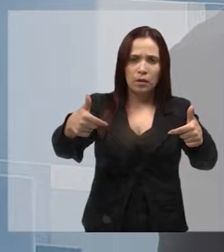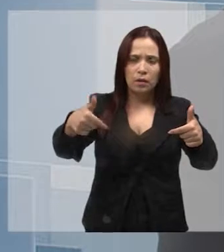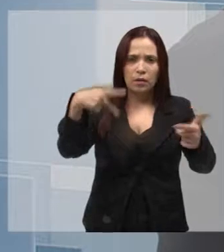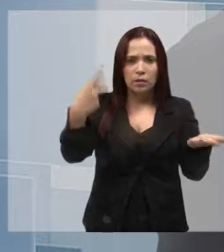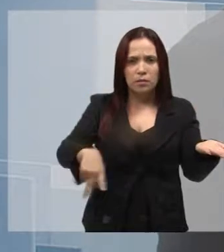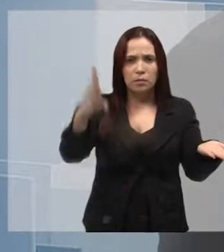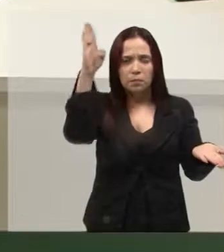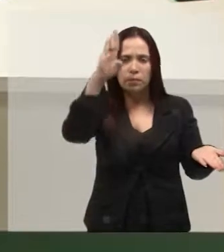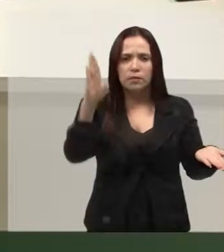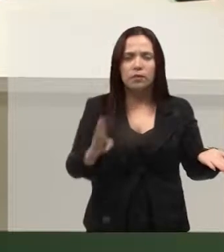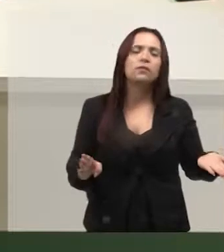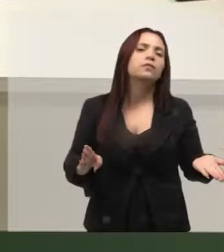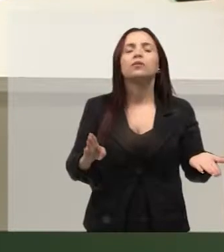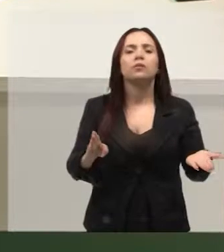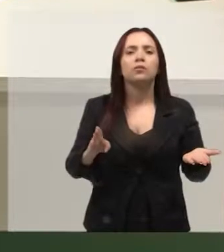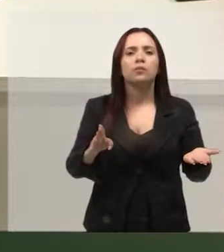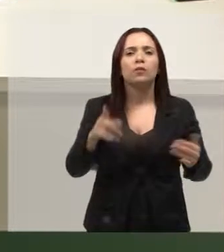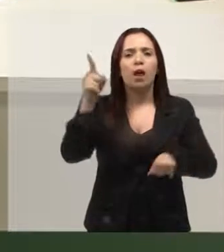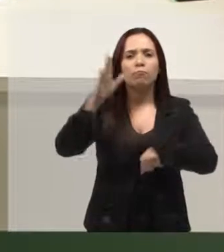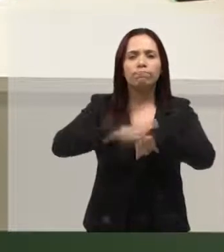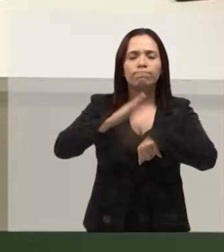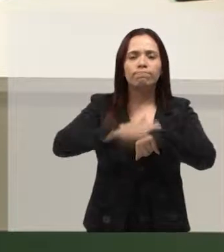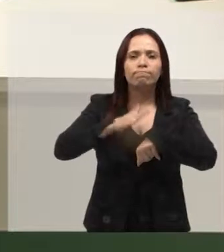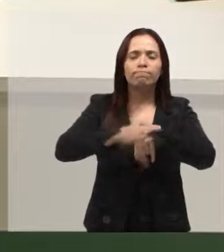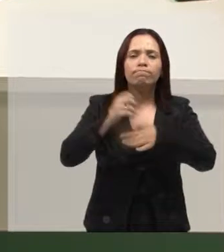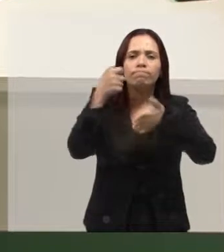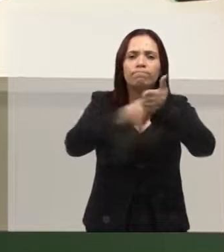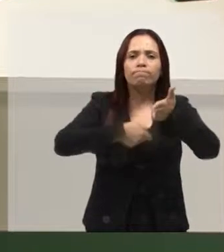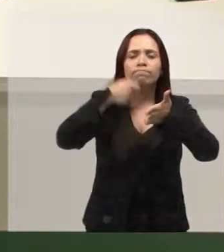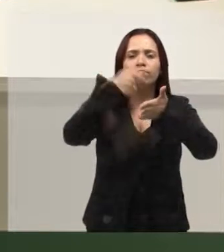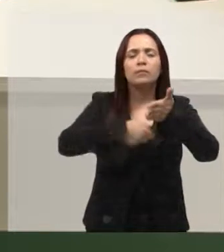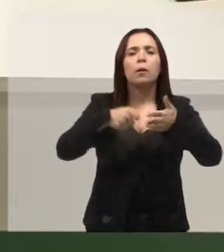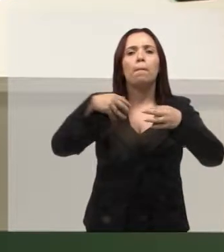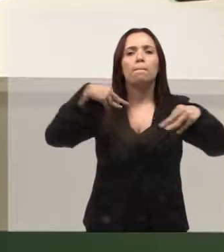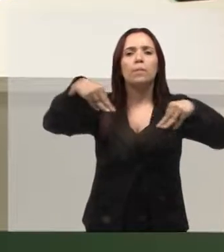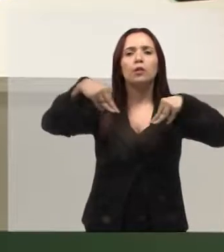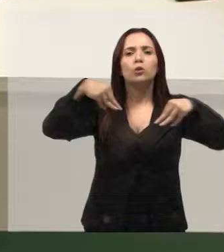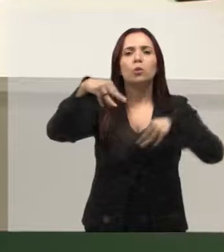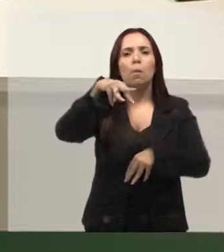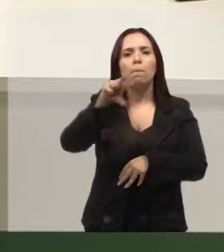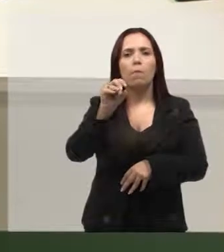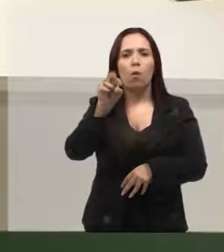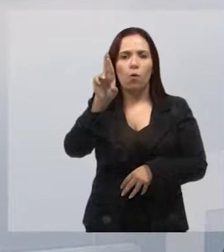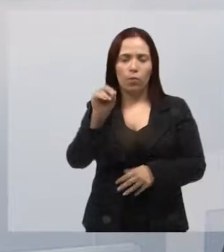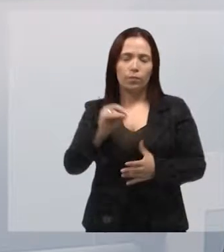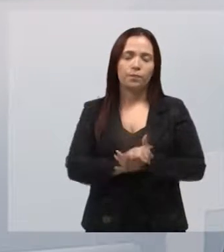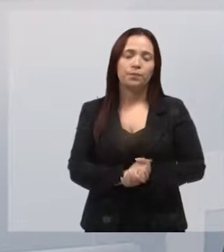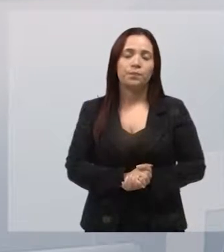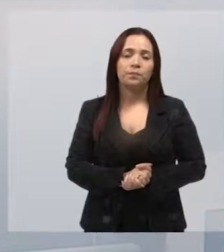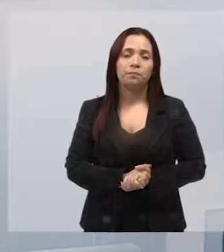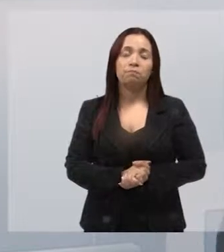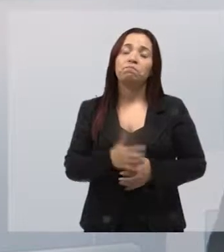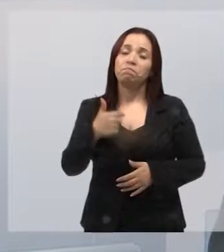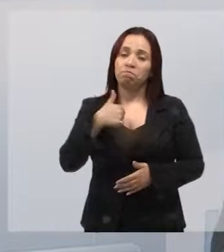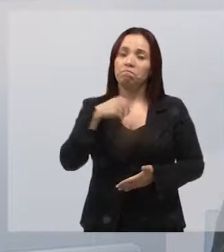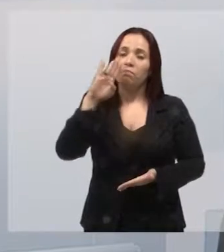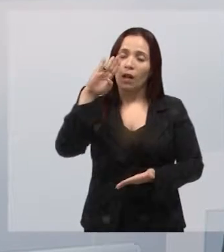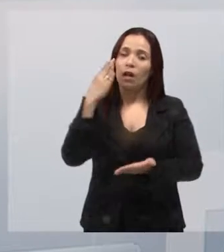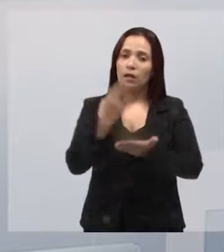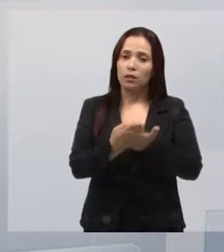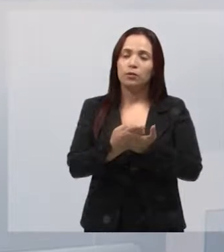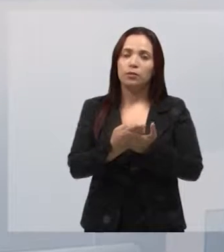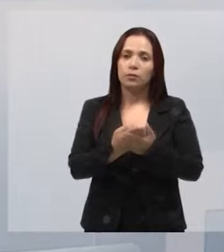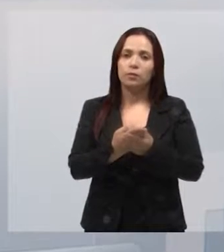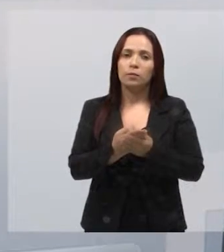Brasil, com as medidas que o ministro Moro pode tomar aí? Eu acredito que tinha que